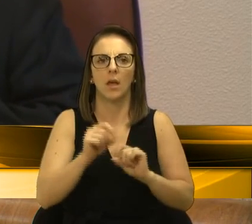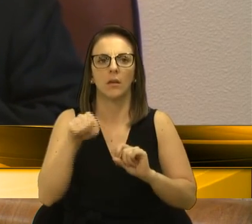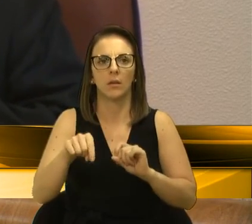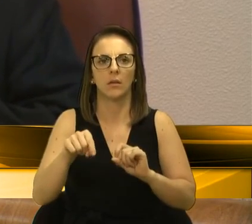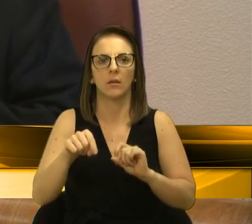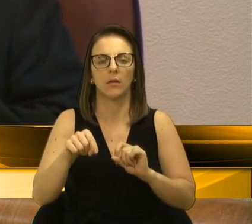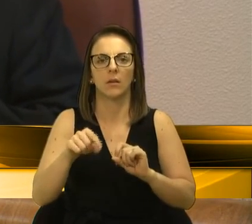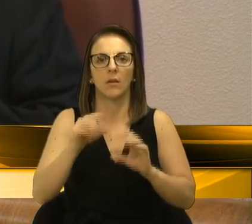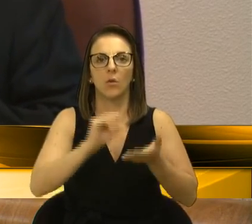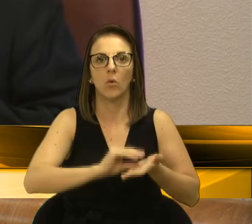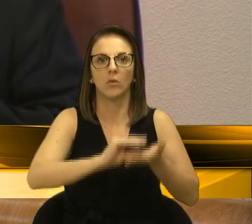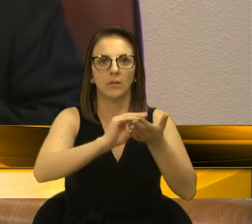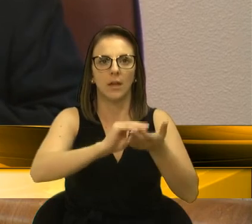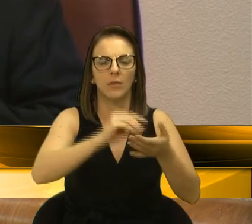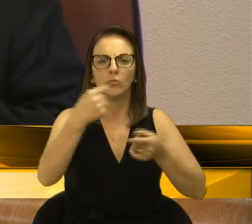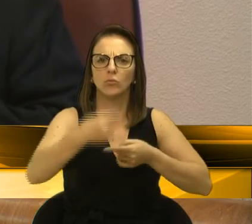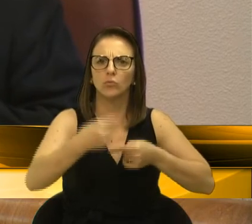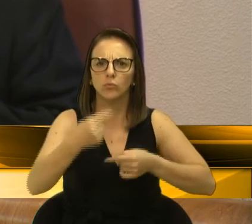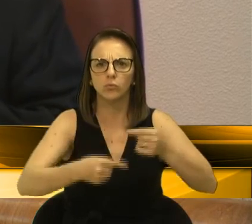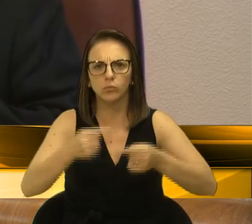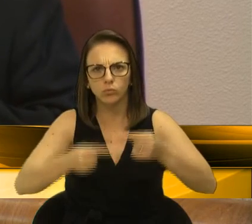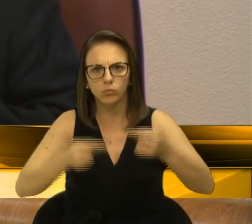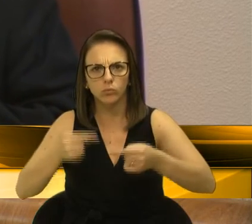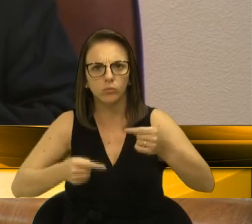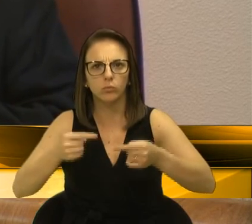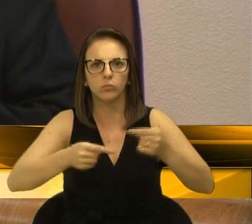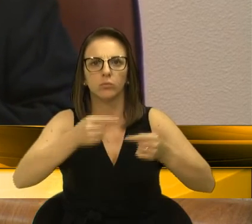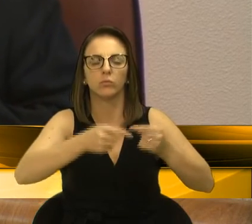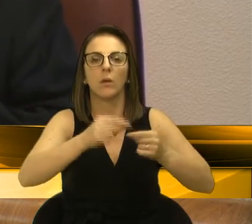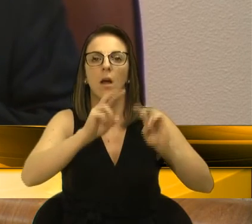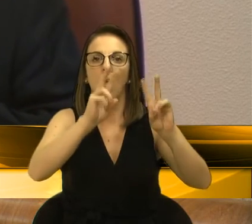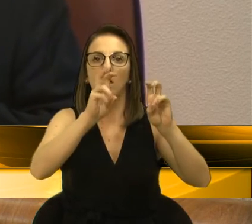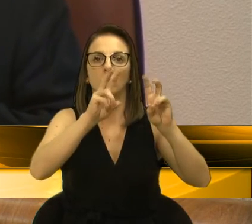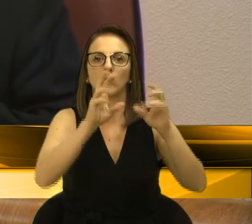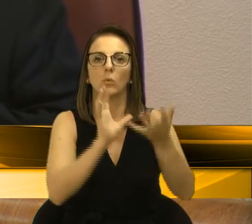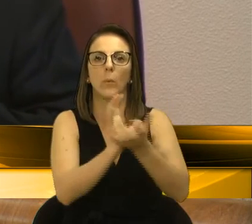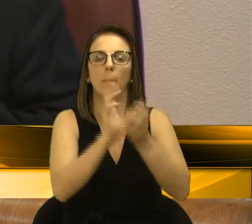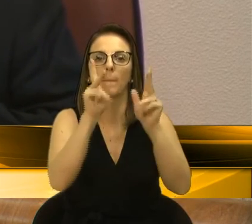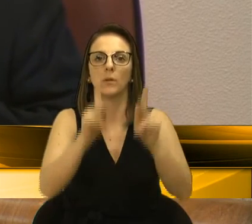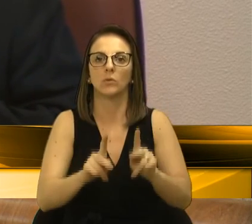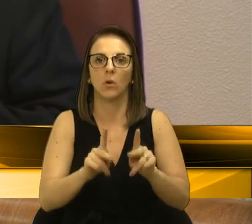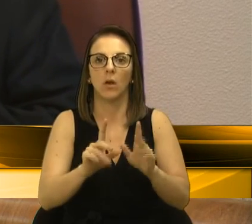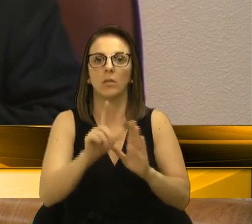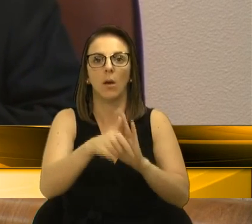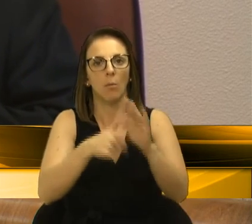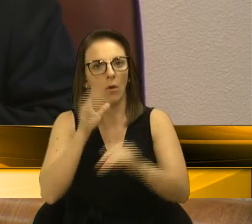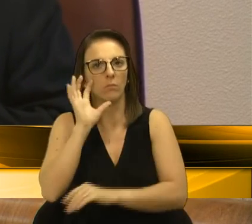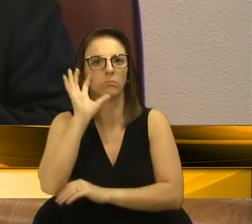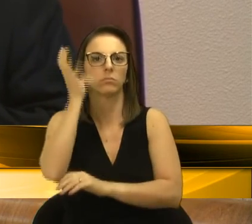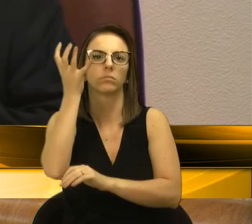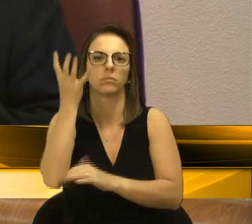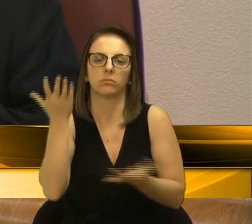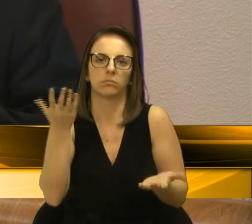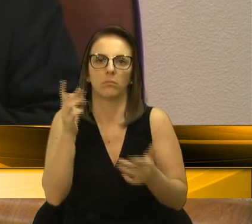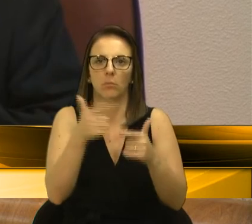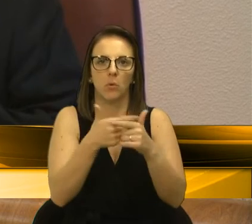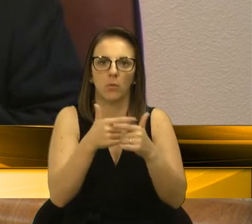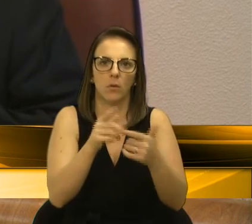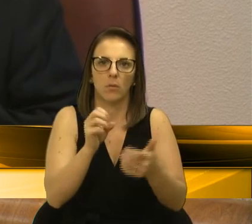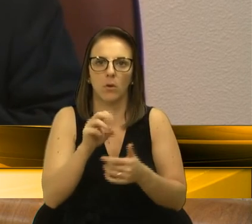um debate oral de um assunto entre grupo de pessoas para tomar uma decisão, ou mesmo resolver um problema.